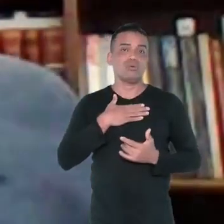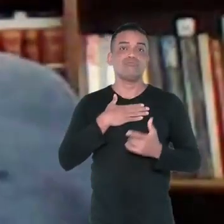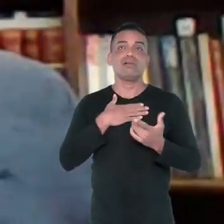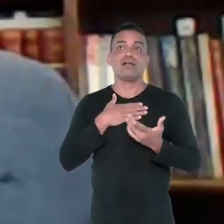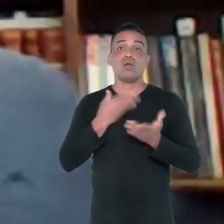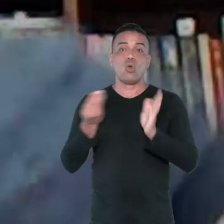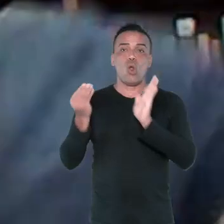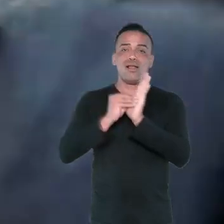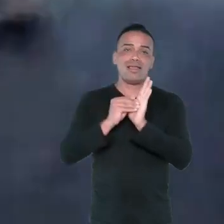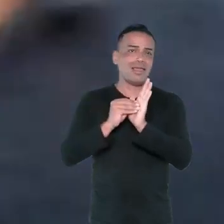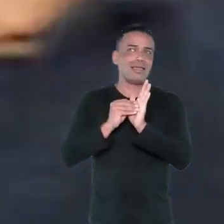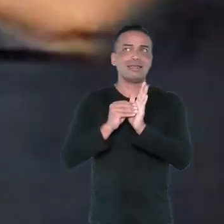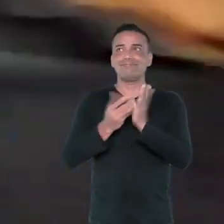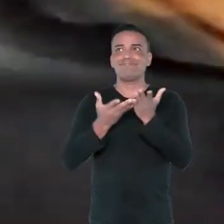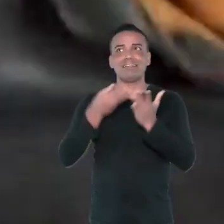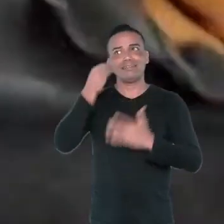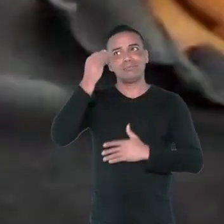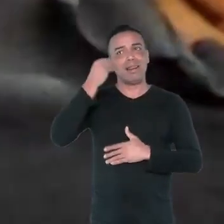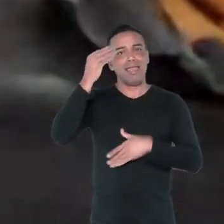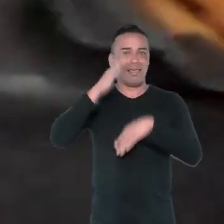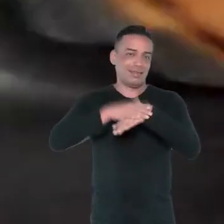né? Mas